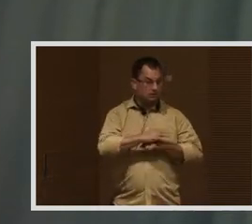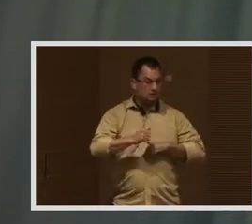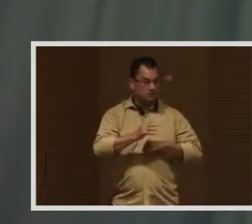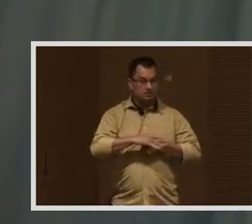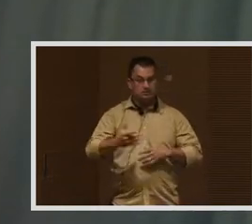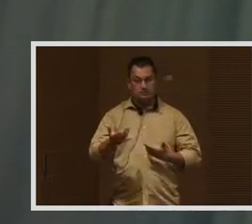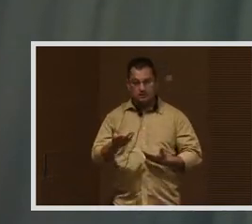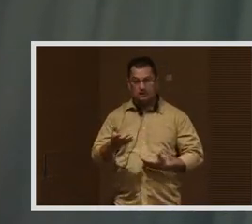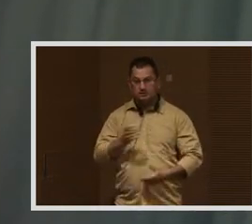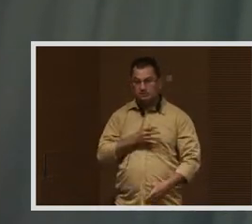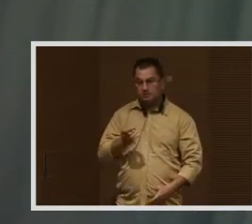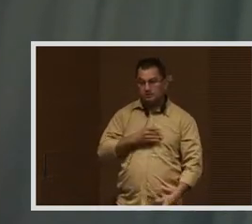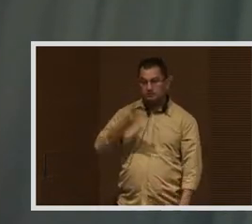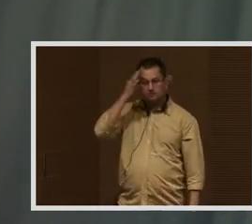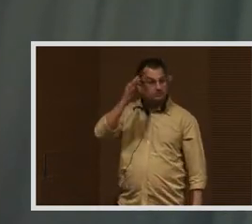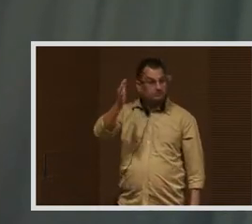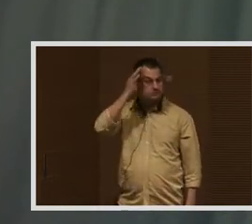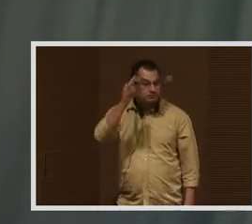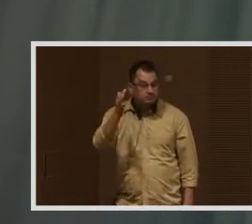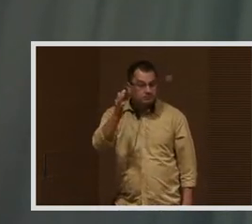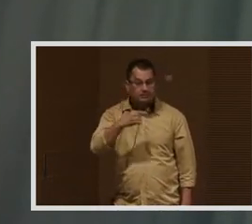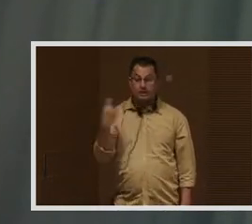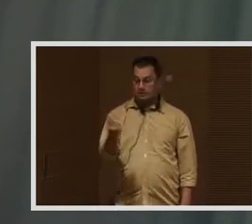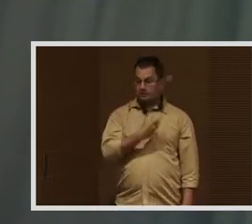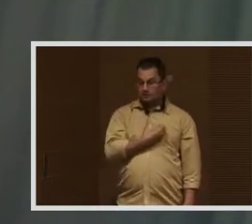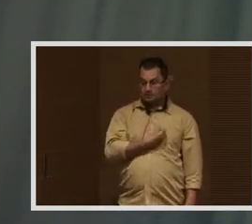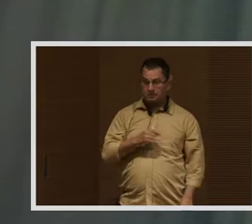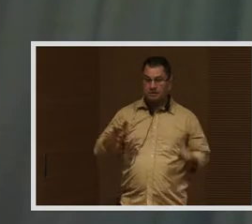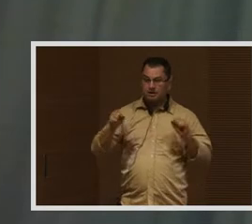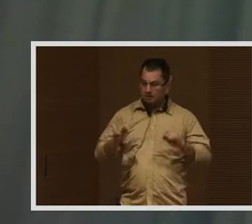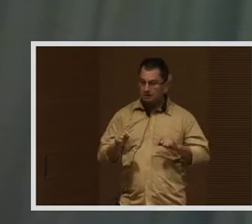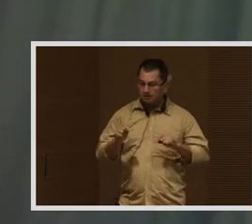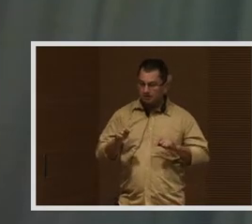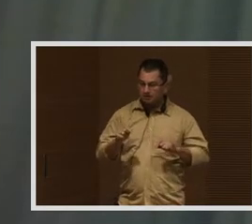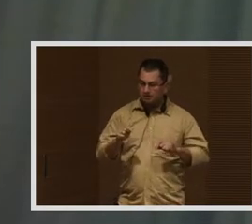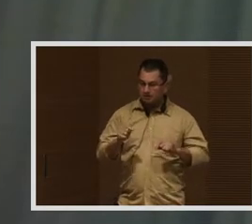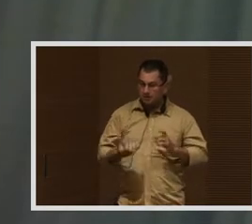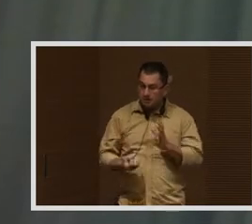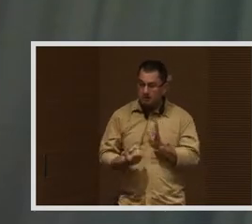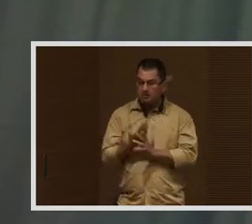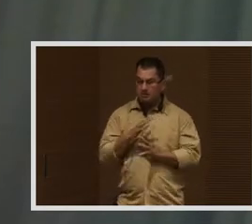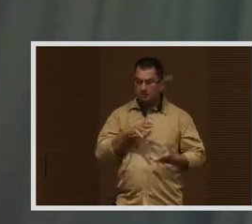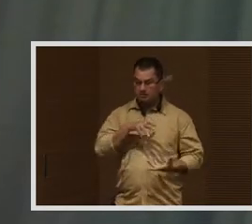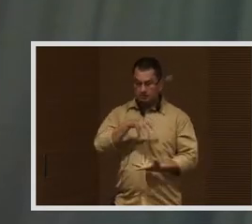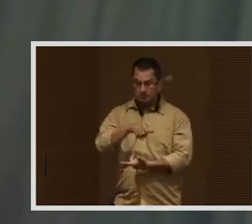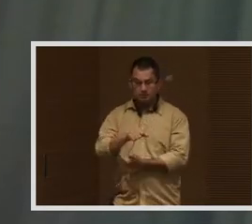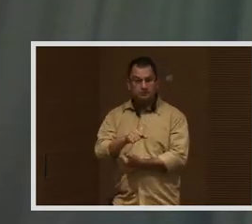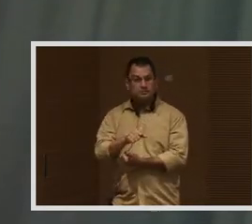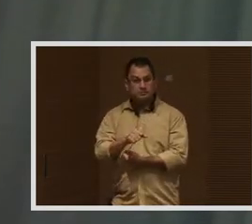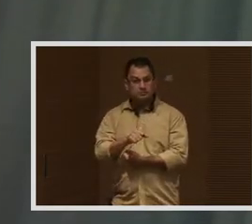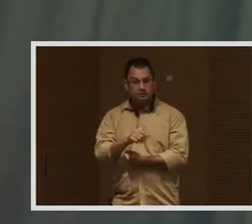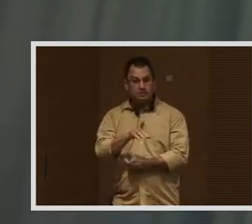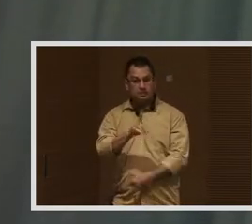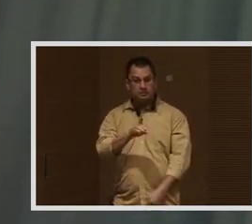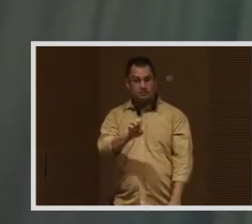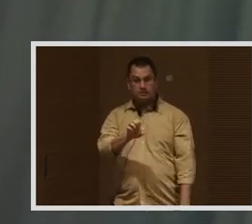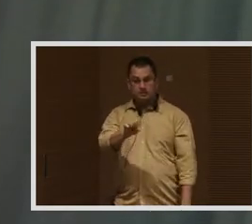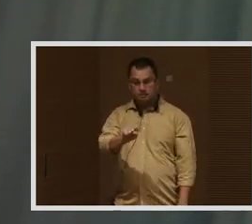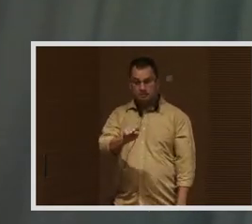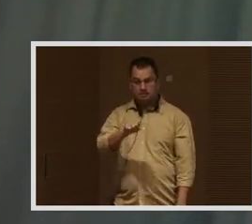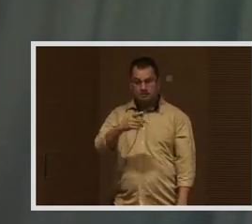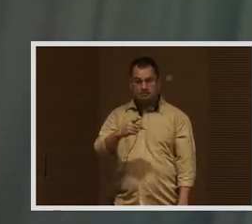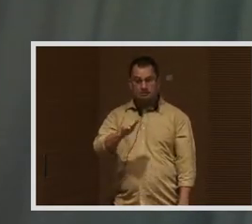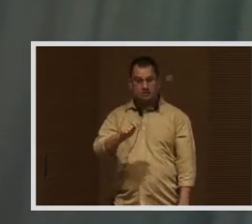percepções, pensamentos. Estarmos aqui, criando mundos, é despatologizante, porque nos retira